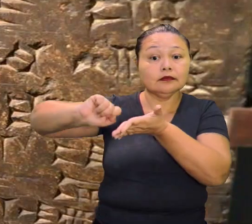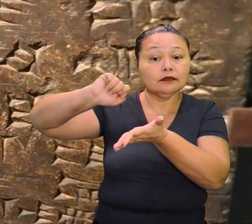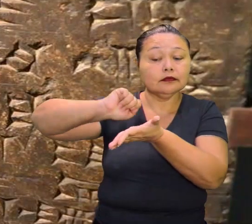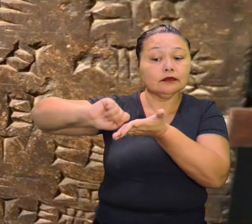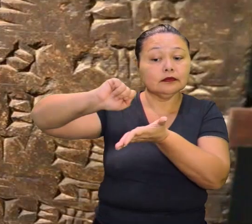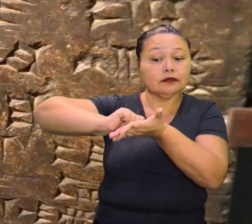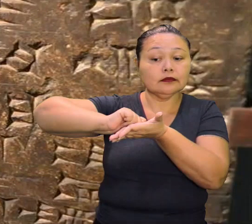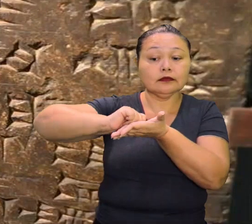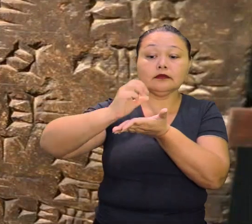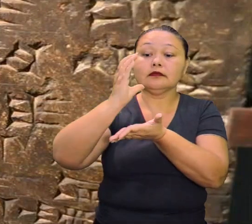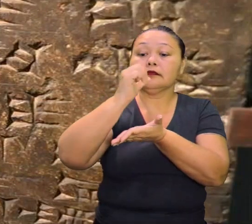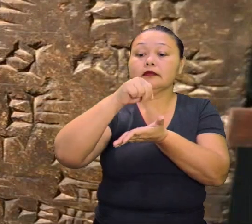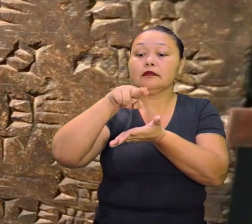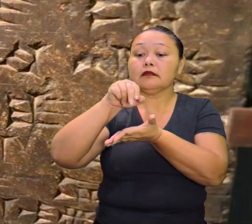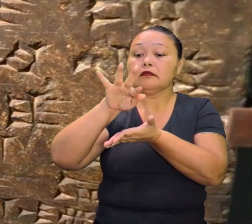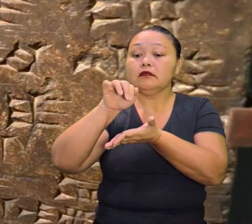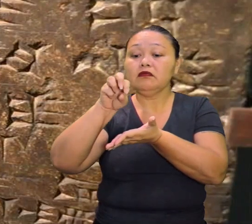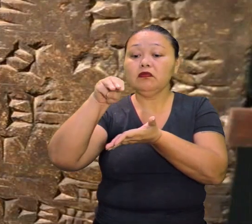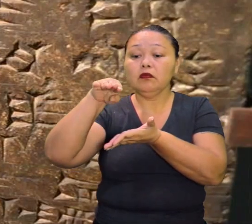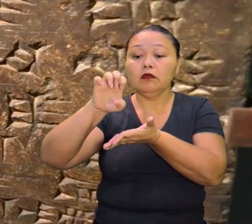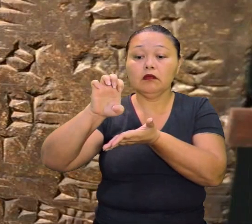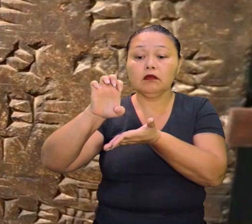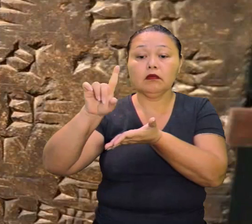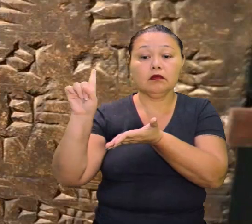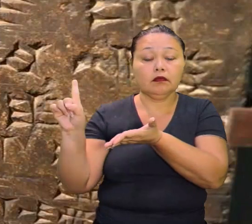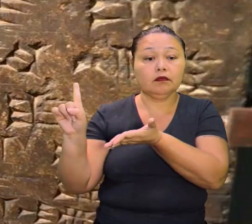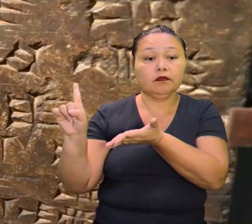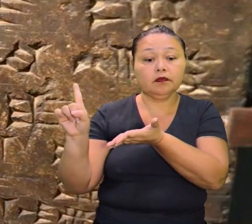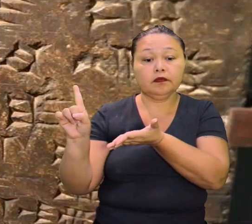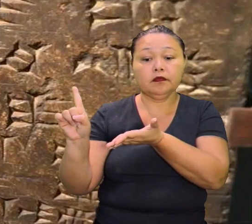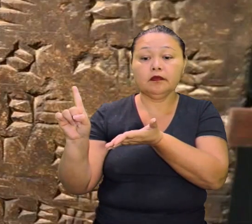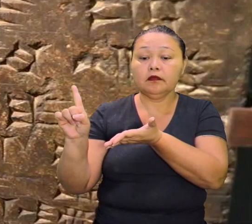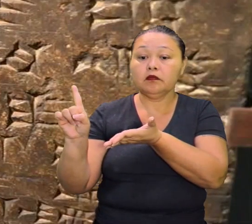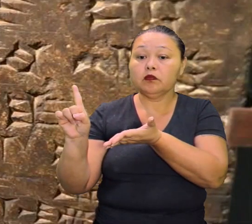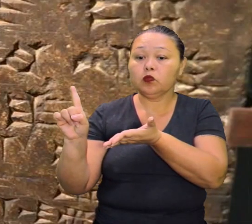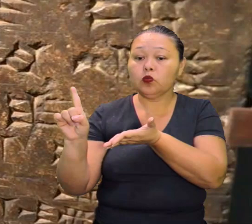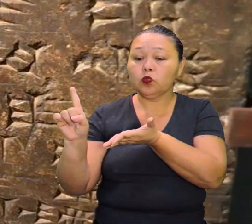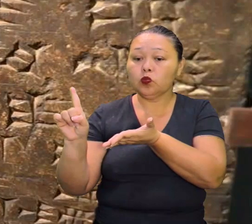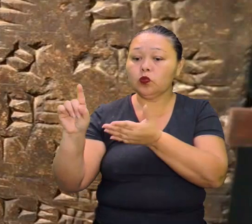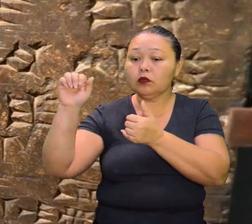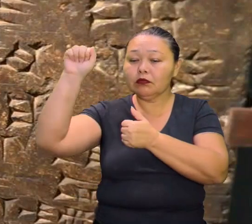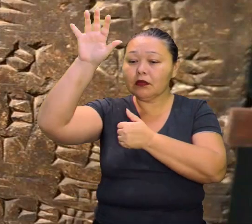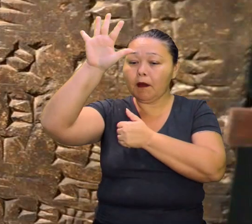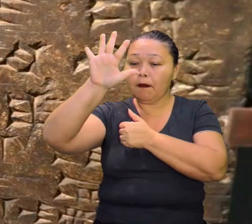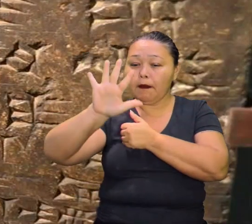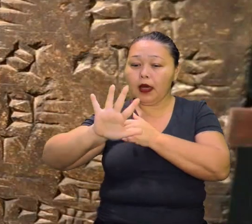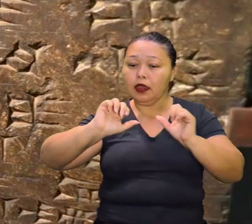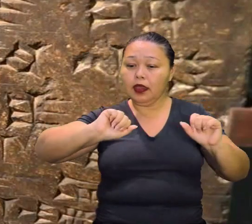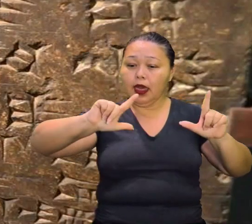escrita cuneiforme mais lindérrima. Isso aí é um painel.